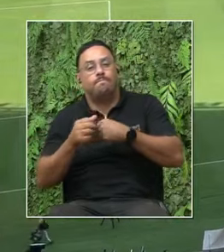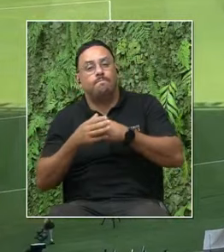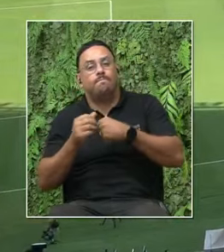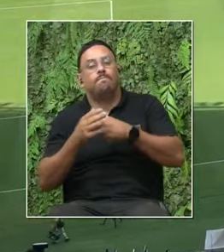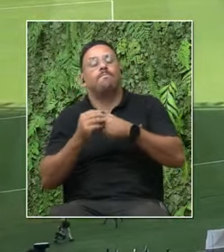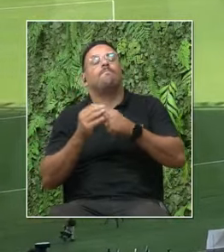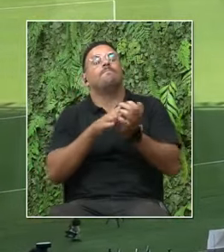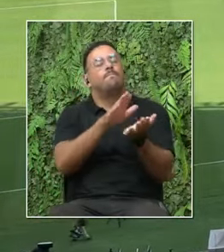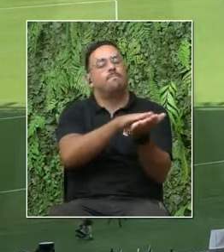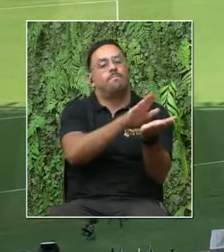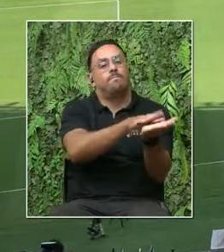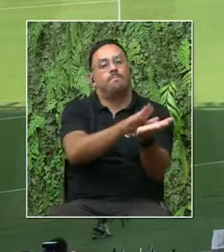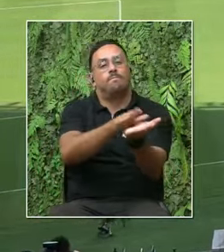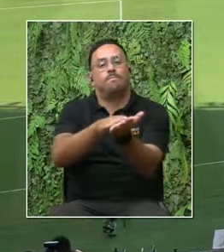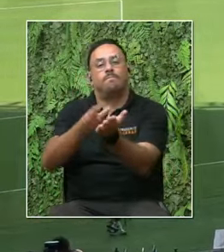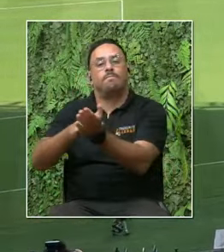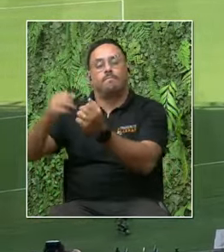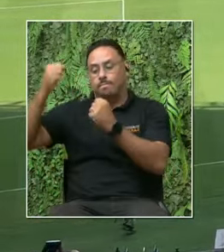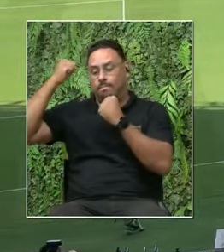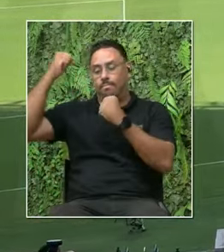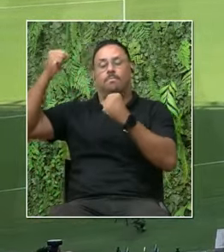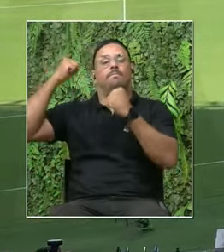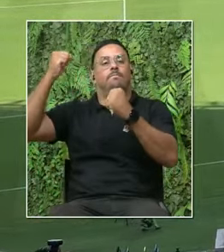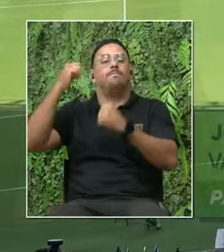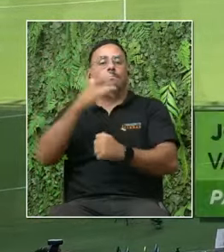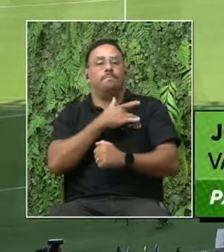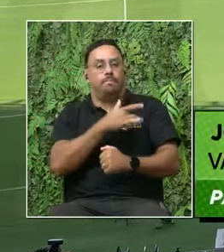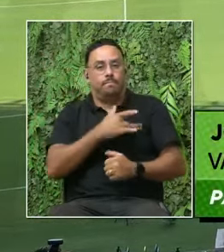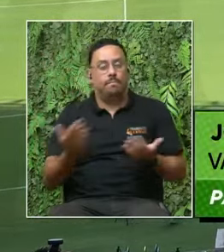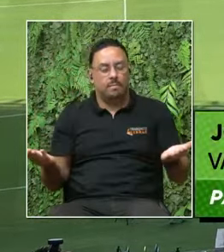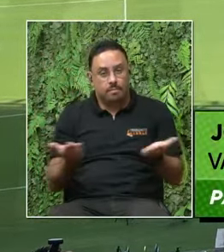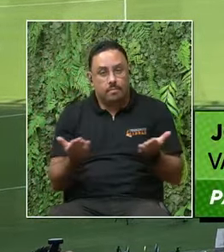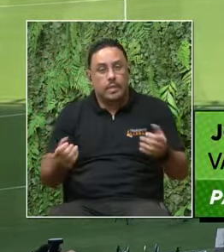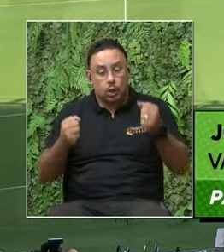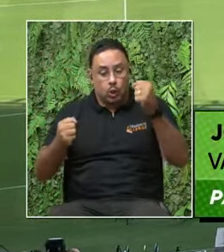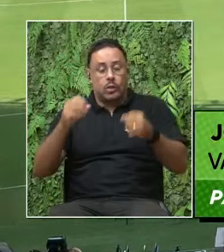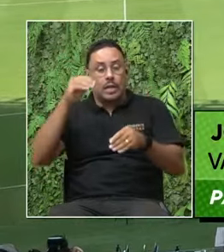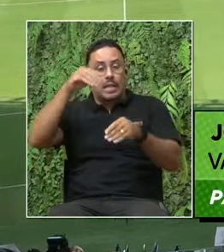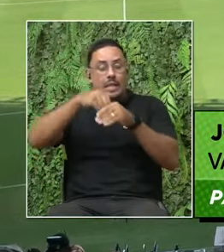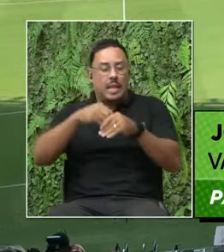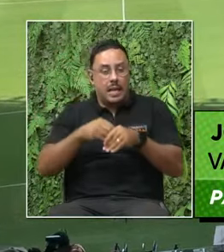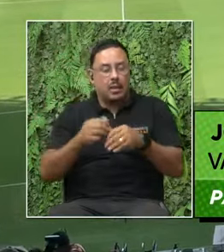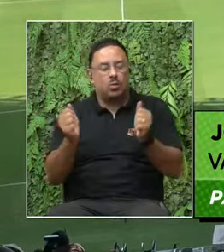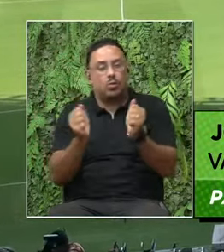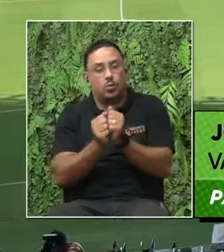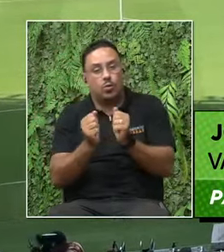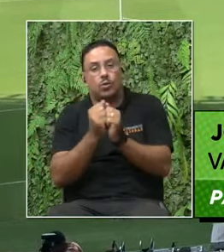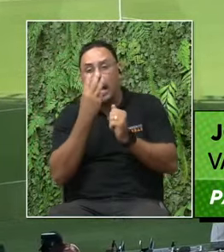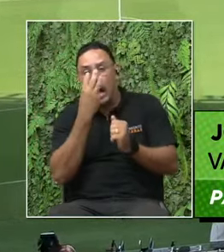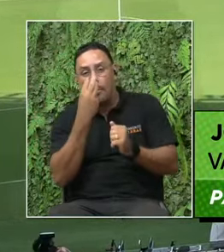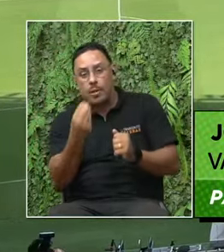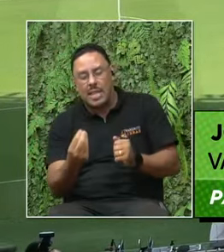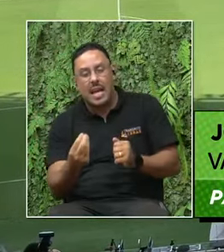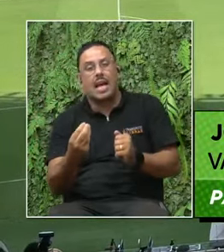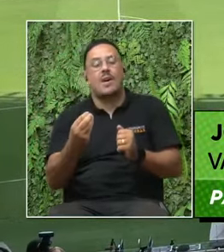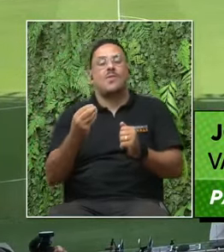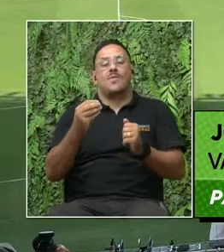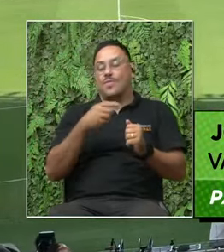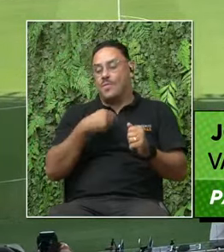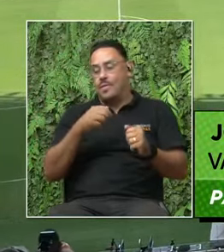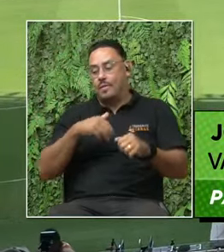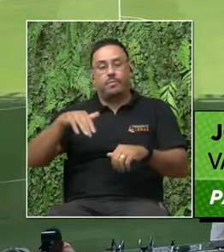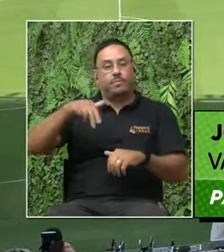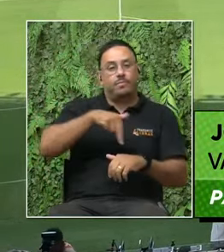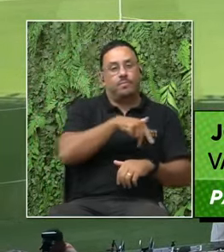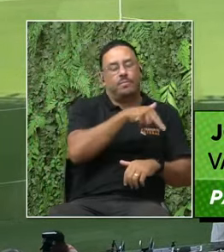homenagens dos torcedores do Cruzeiro então ele tá agora em um carro com junto ali com o rapão com rapinho estão dando